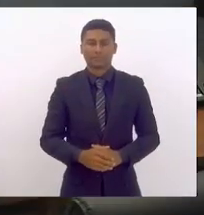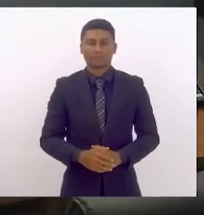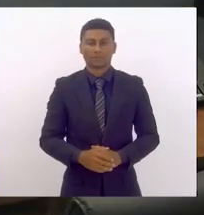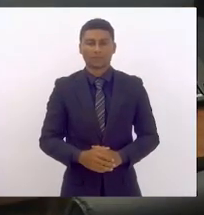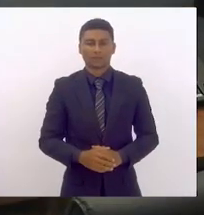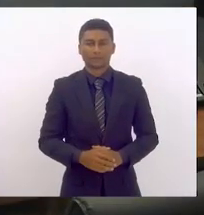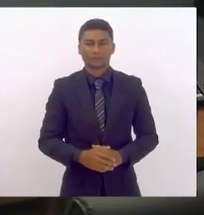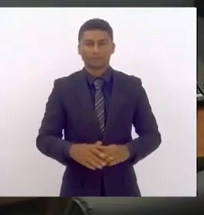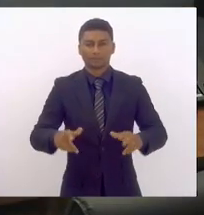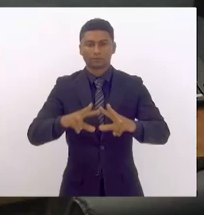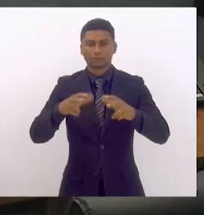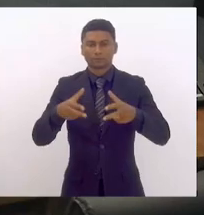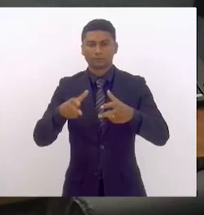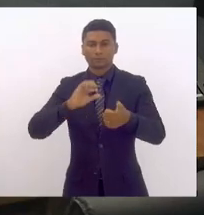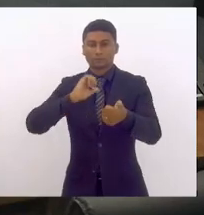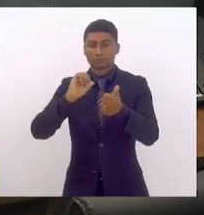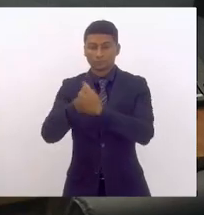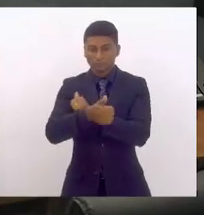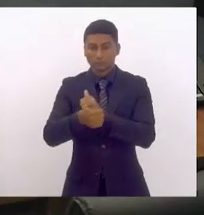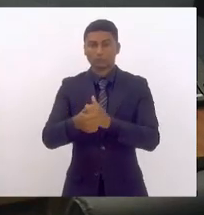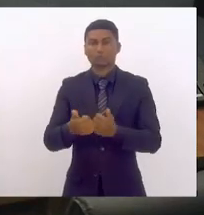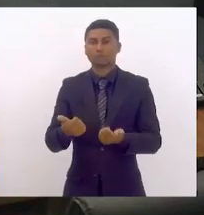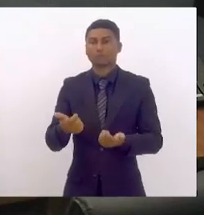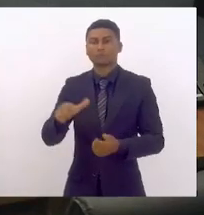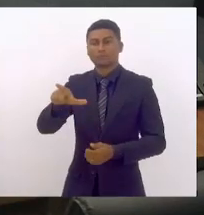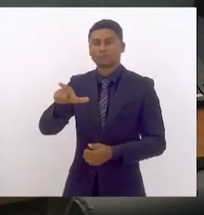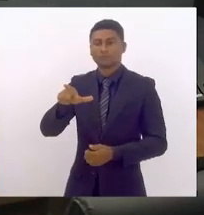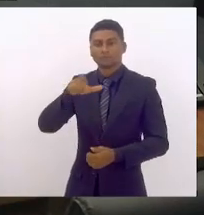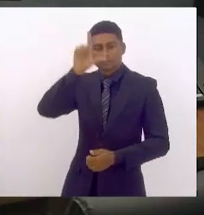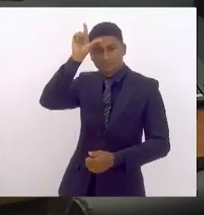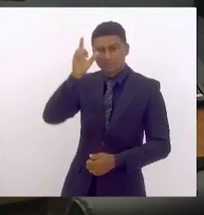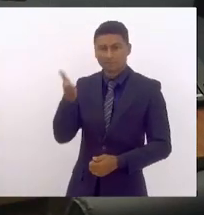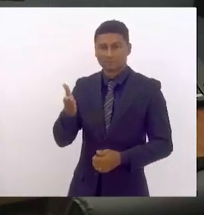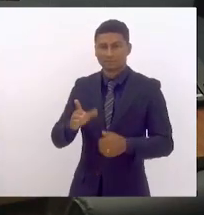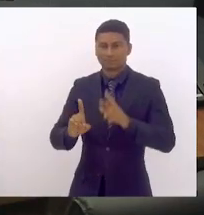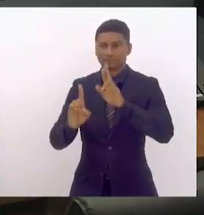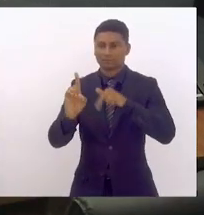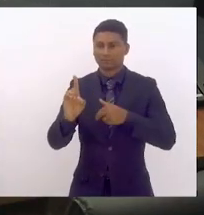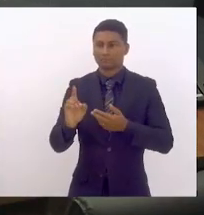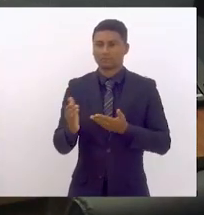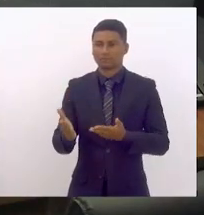pela comissão de esportes de signo Deputado Luiz Paulo relatou